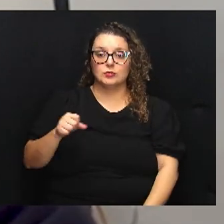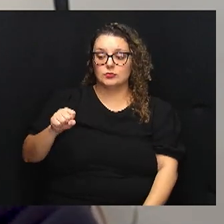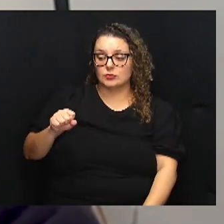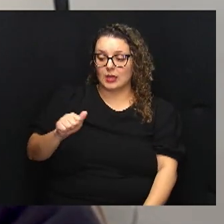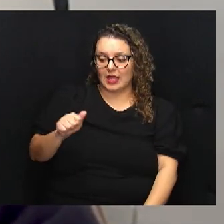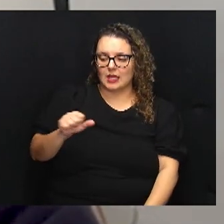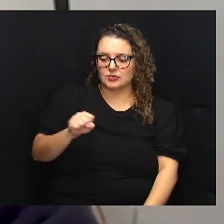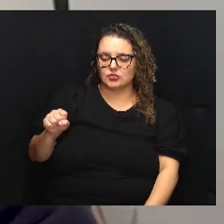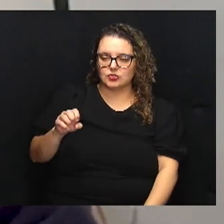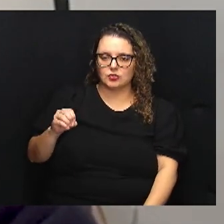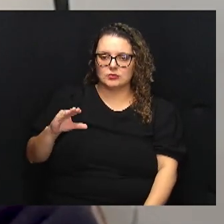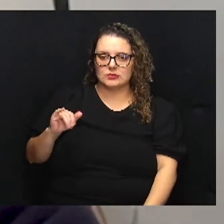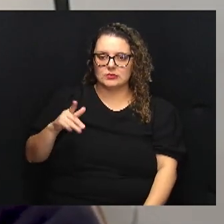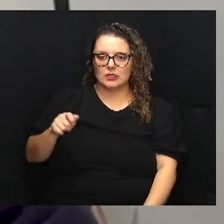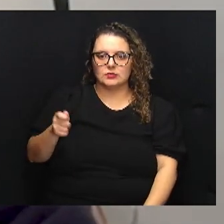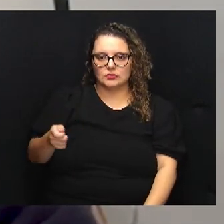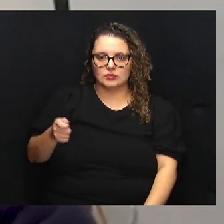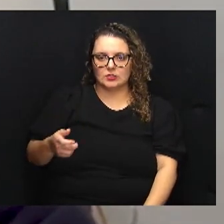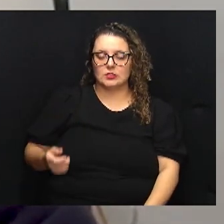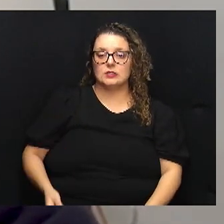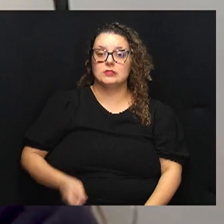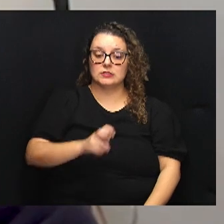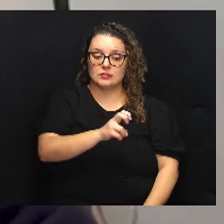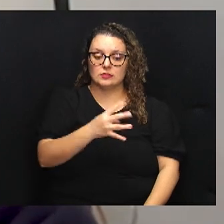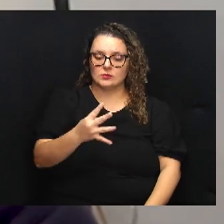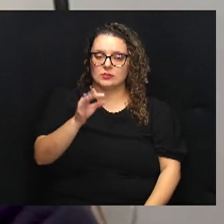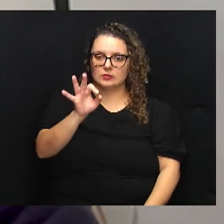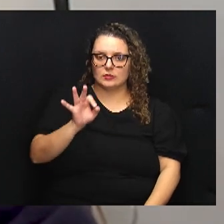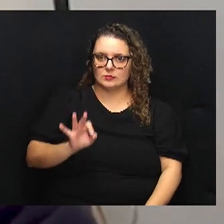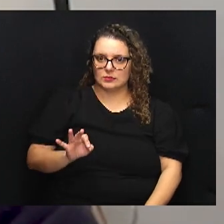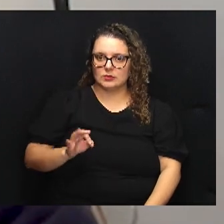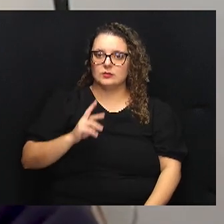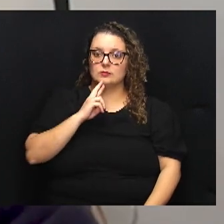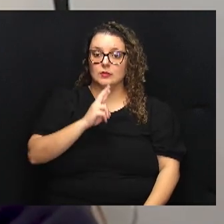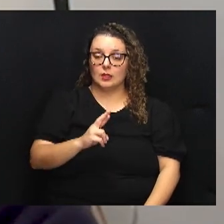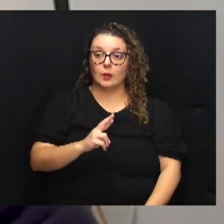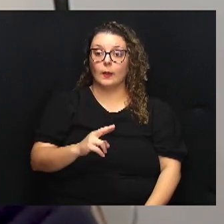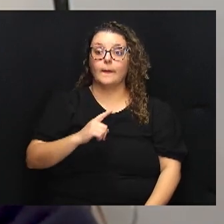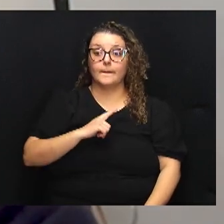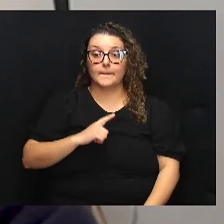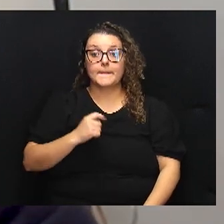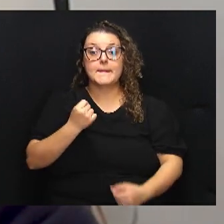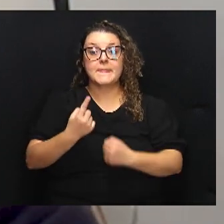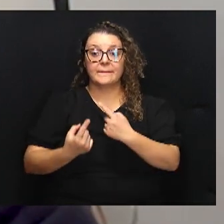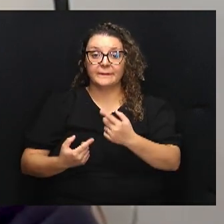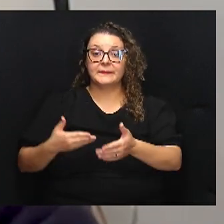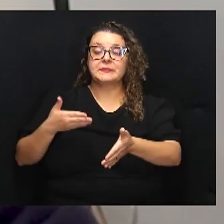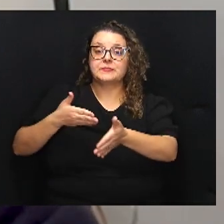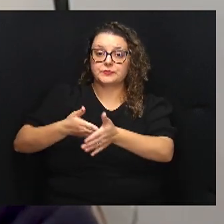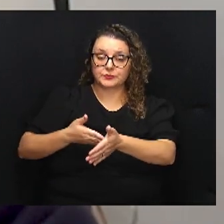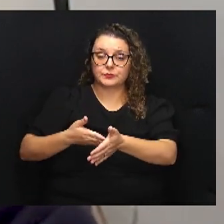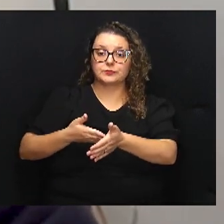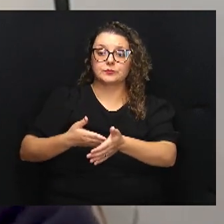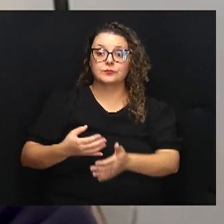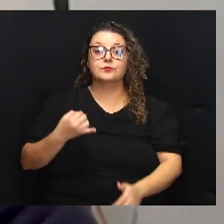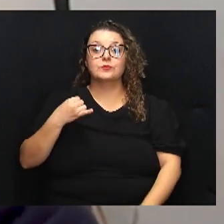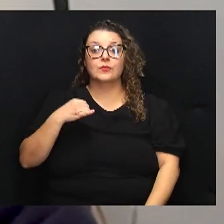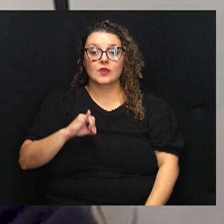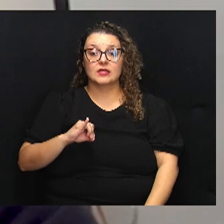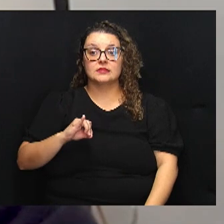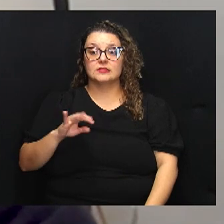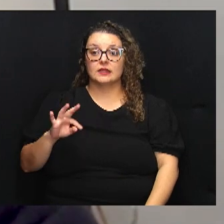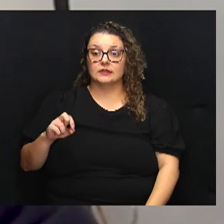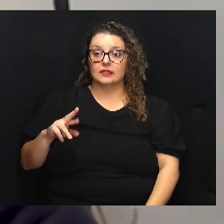e 64% deles responderam que terão algum tipo de restrição caso as tarifas